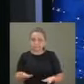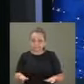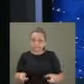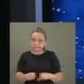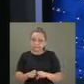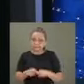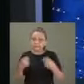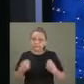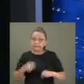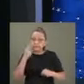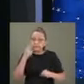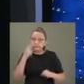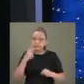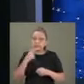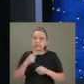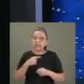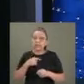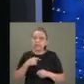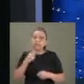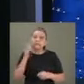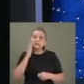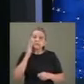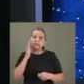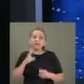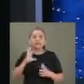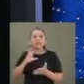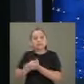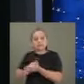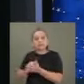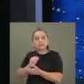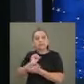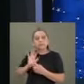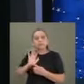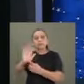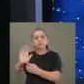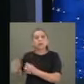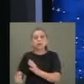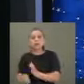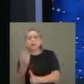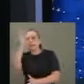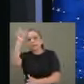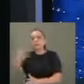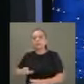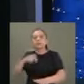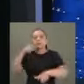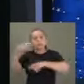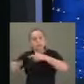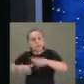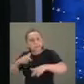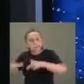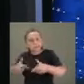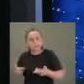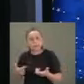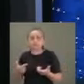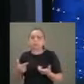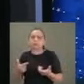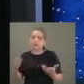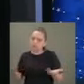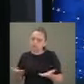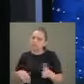do número de pessoas trabalhando atualmente um contingente superior